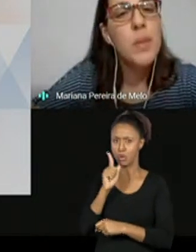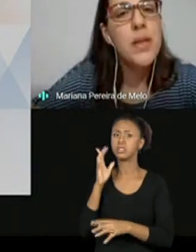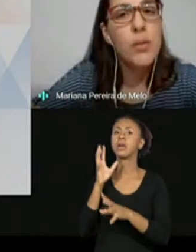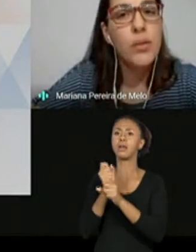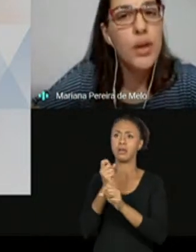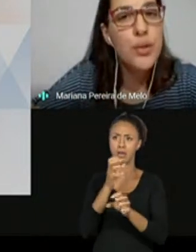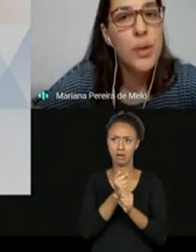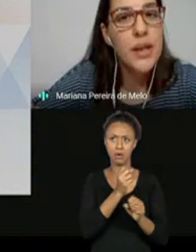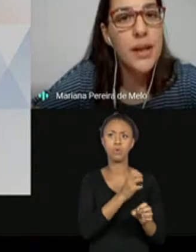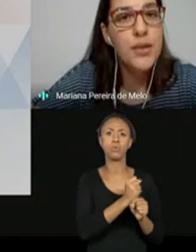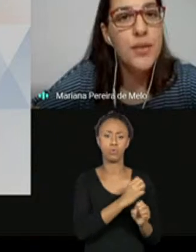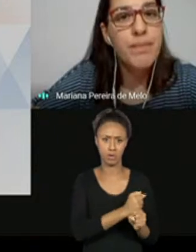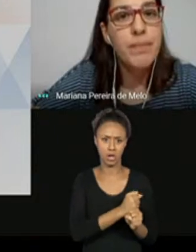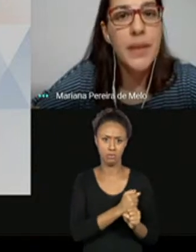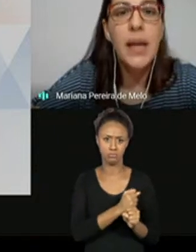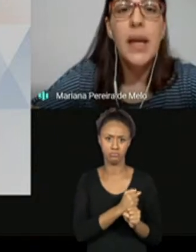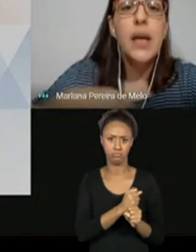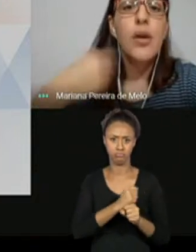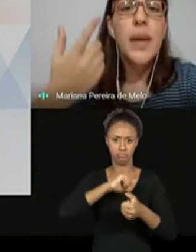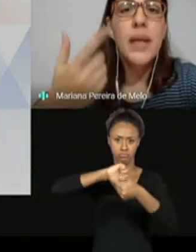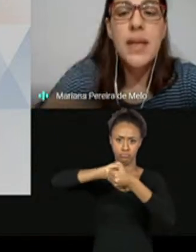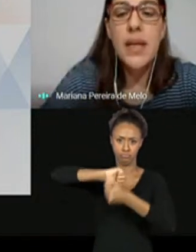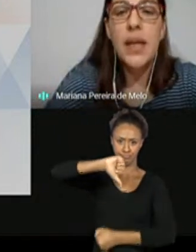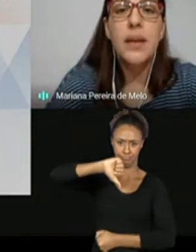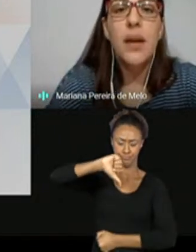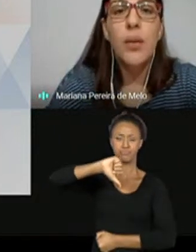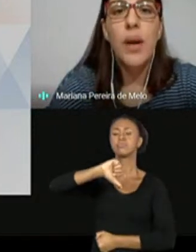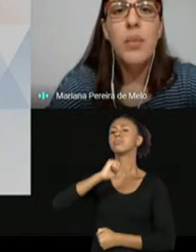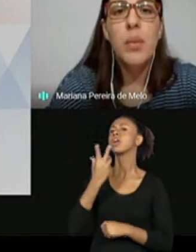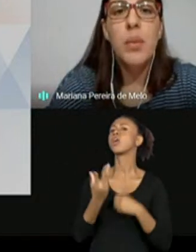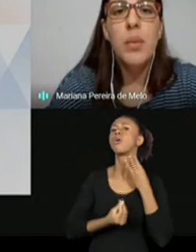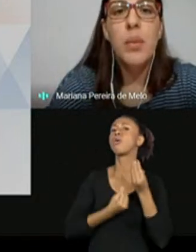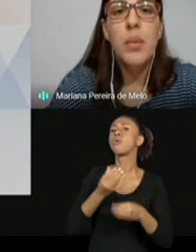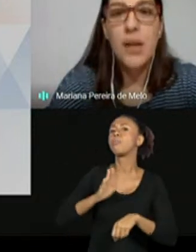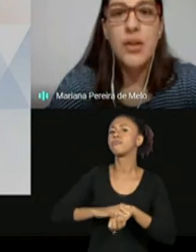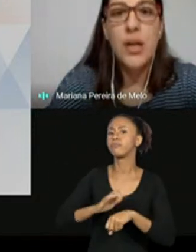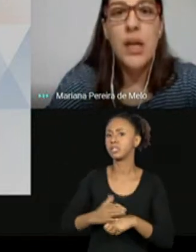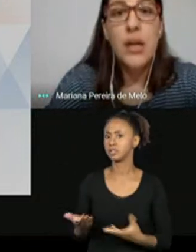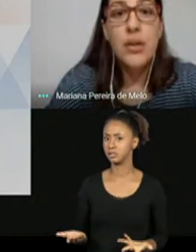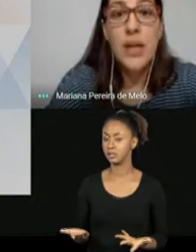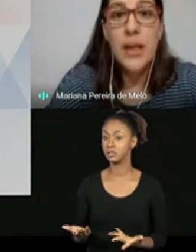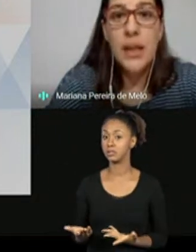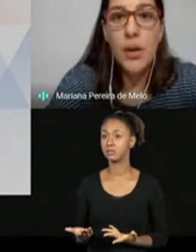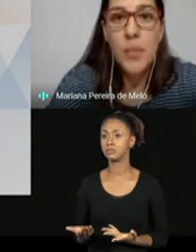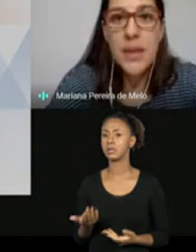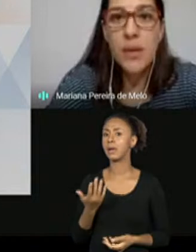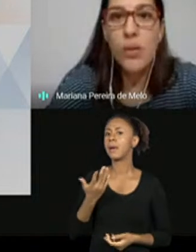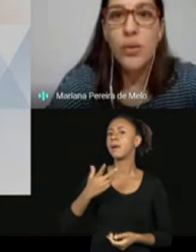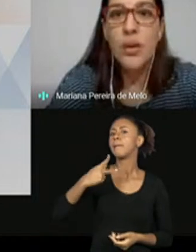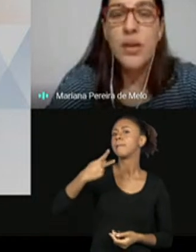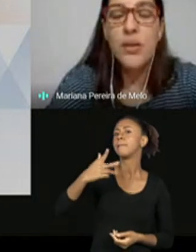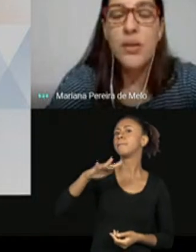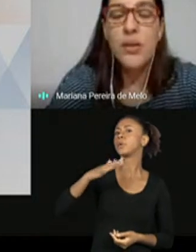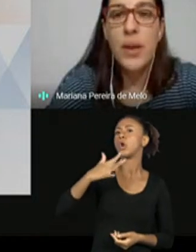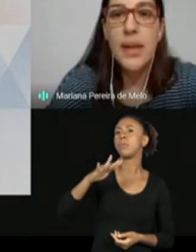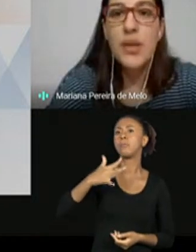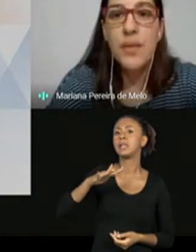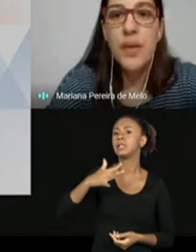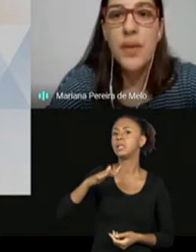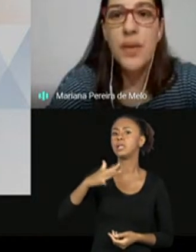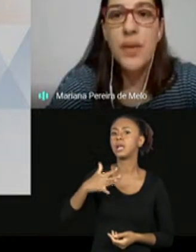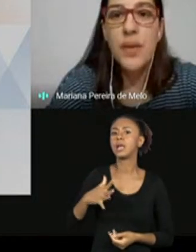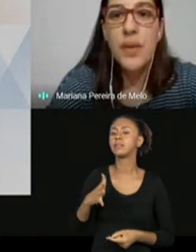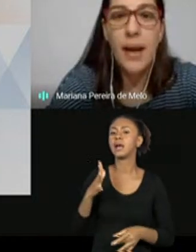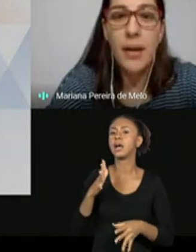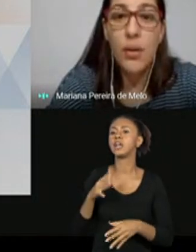chip não passar no controle de qualidade, né? Como é que seria, então, a probabilidade de ele não passar no controle de qualidade e